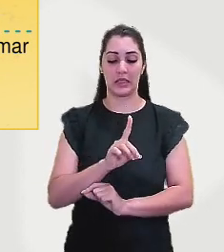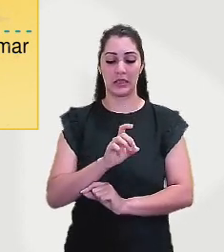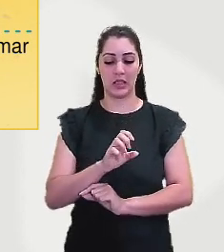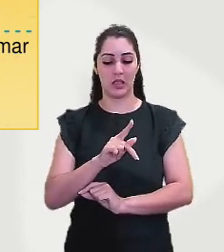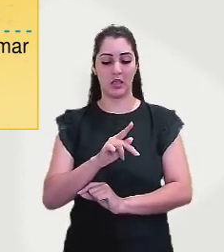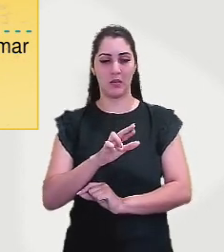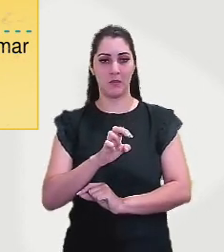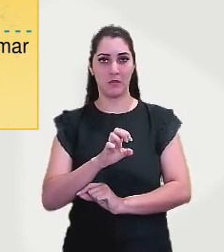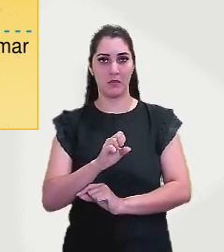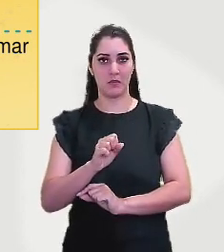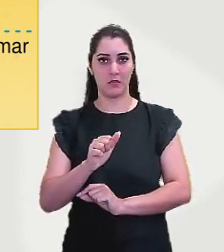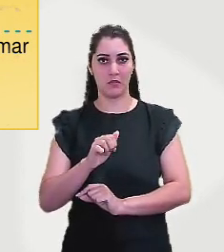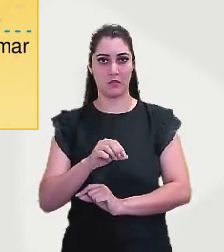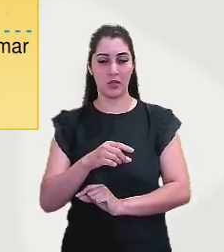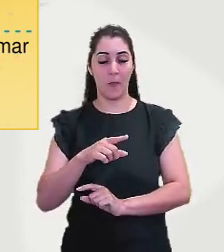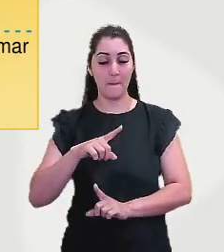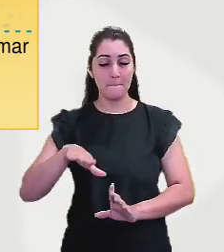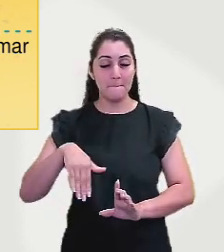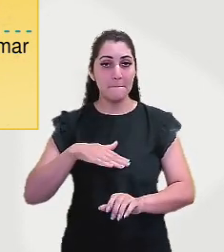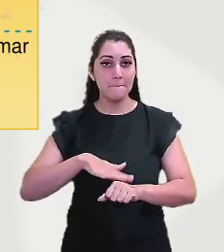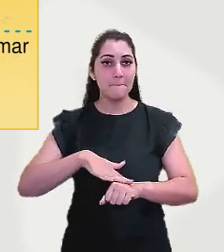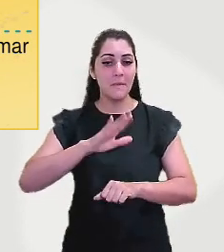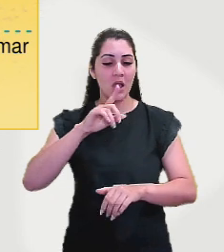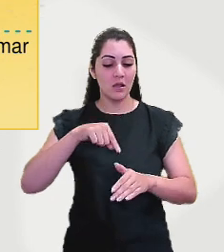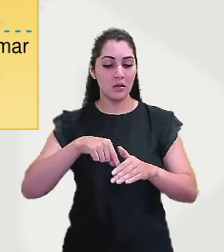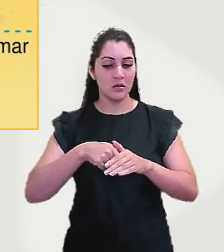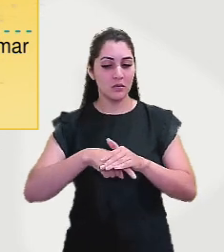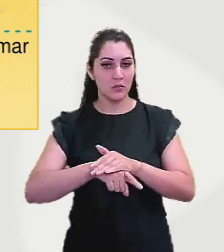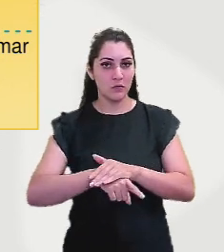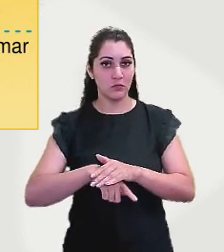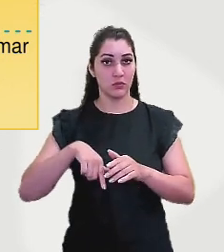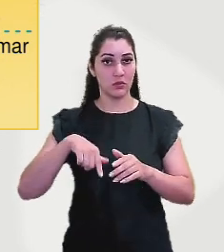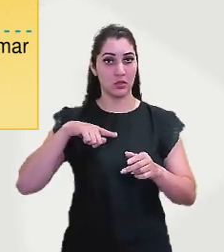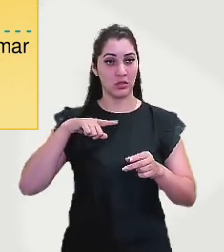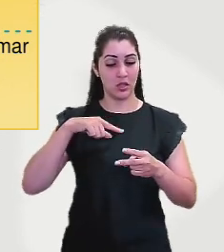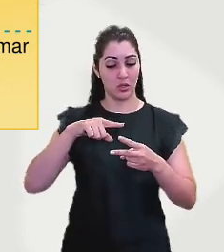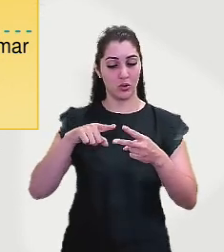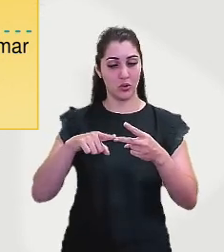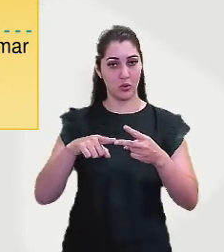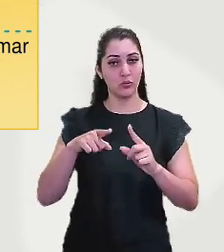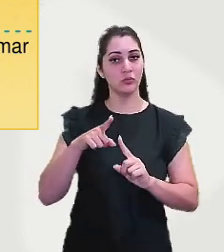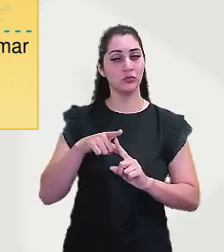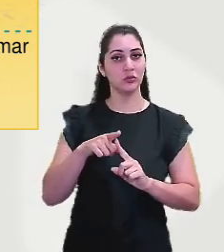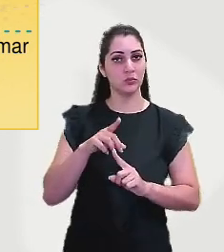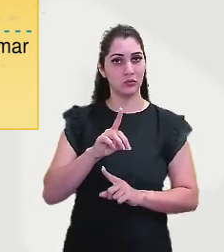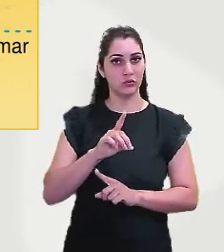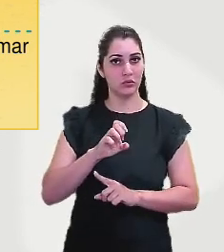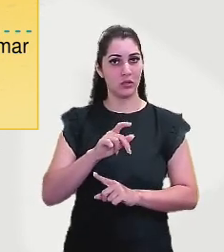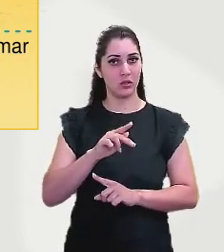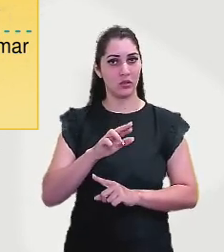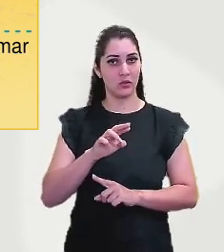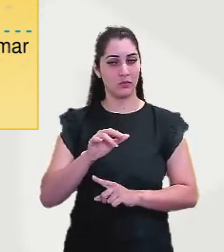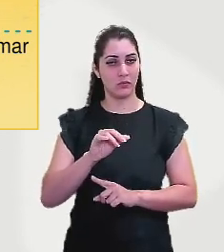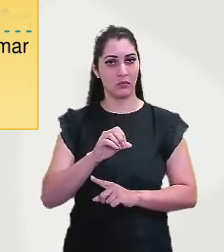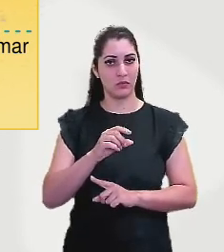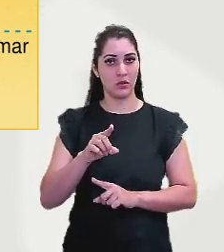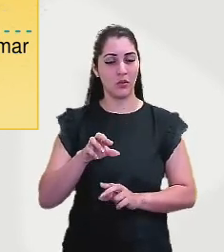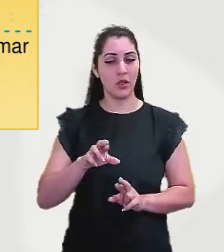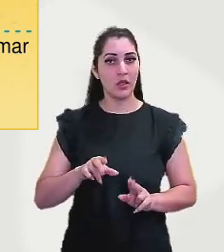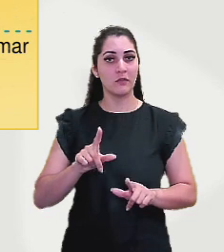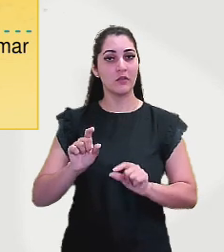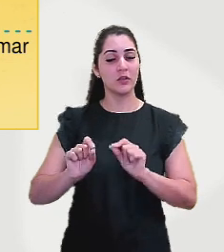que nós vamos ver que existem dois tipos de depressão, né? E que é diferenciada